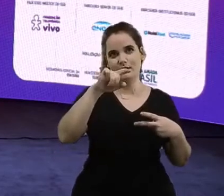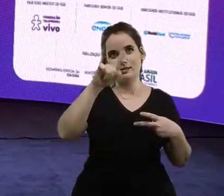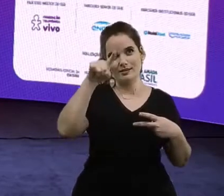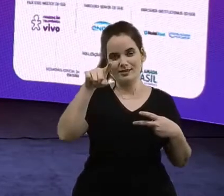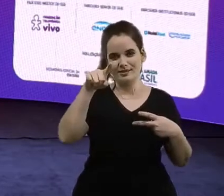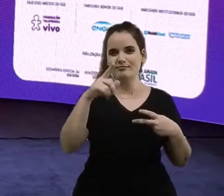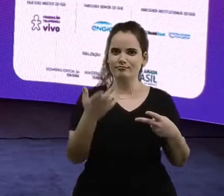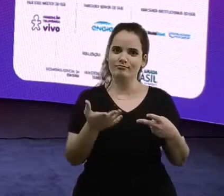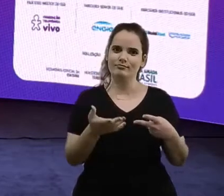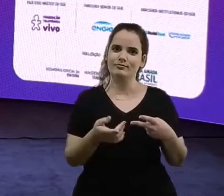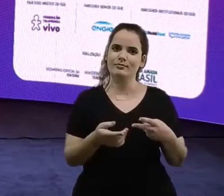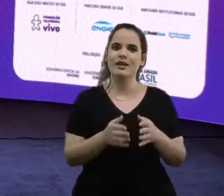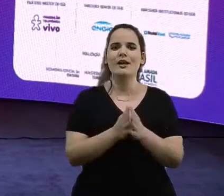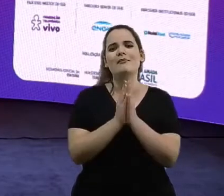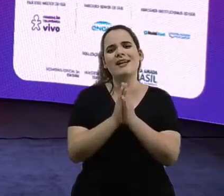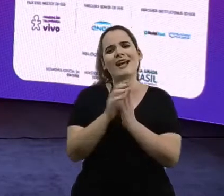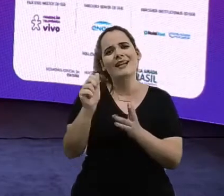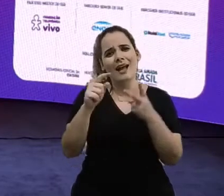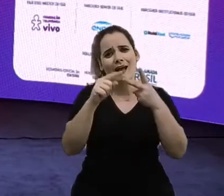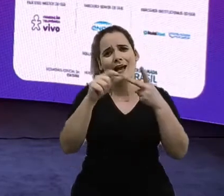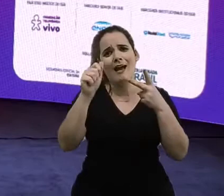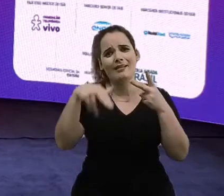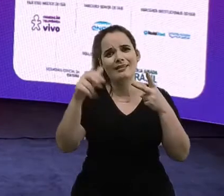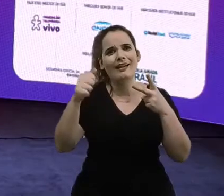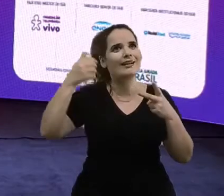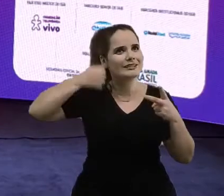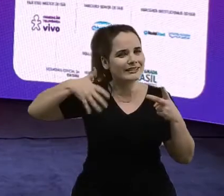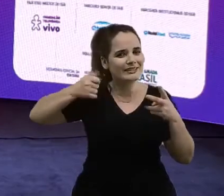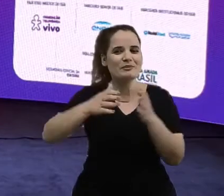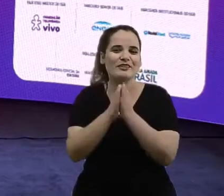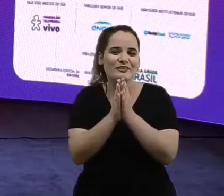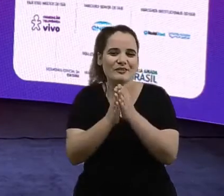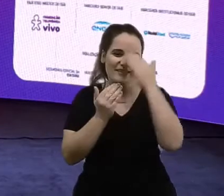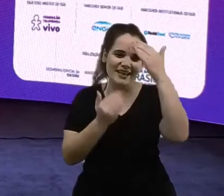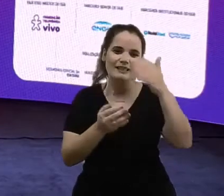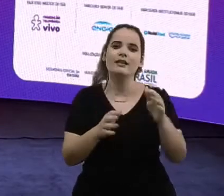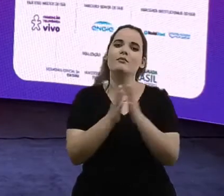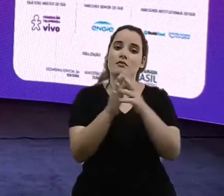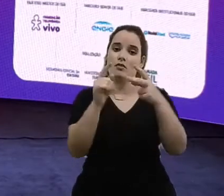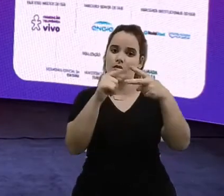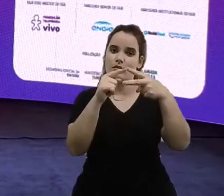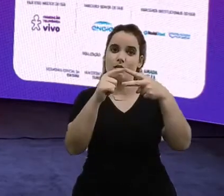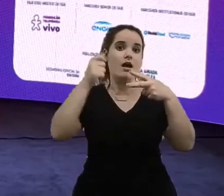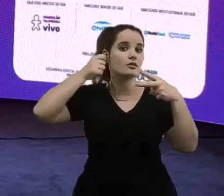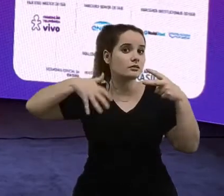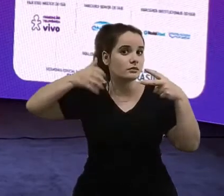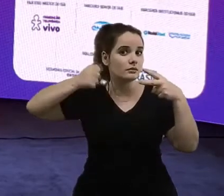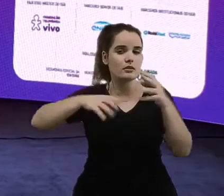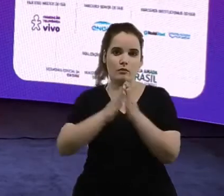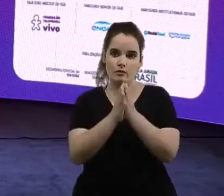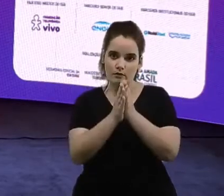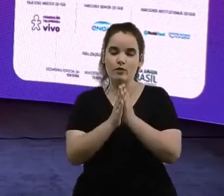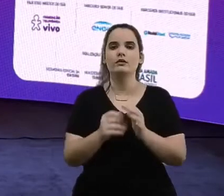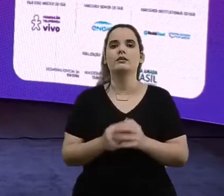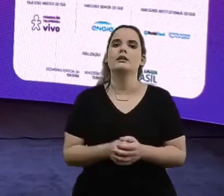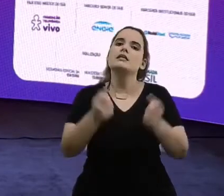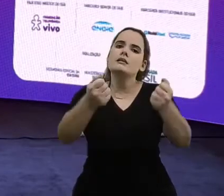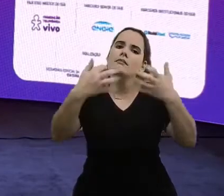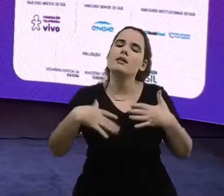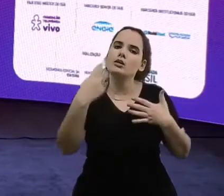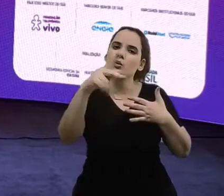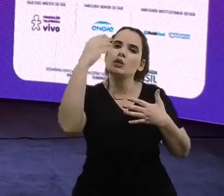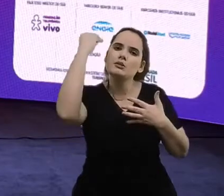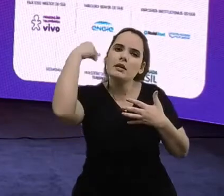fazer a audiodescrição. A Dierê também, vou te pedir para fazer uma audiodescrição e falar um pouquinho da tua experiência também com Data